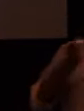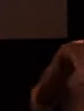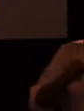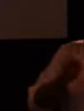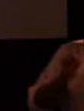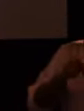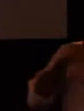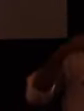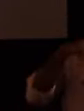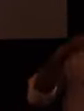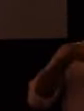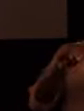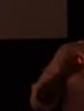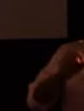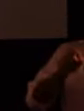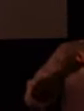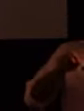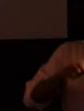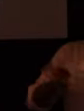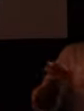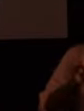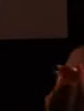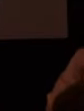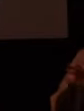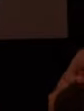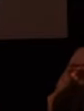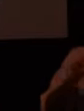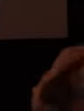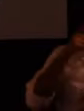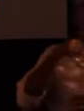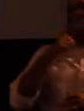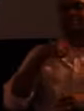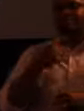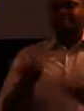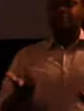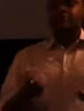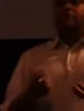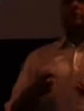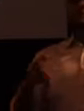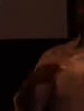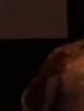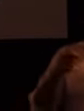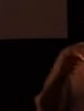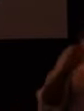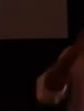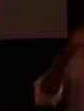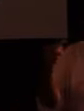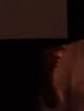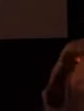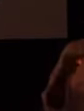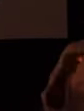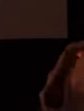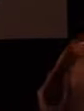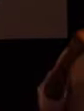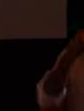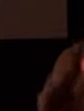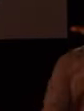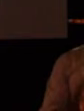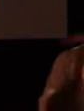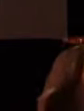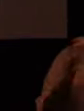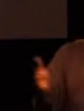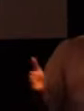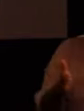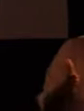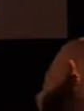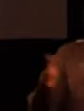aquele lote resultante, ele tem dimensões naquele lote que ele não consegue. Então é uma combinação. A taxa de ocupação, por exemplo, na cidade